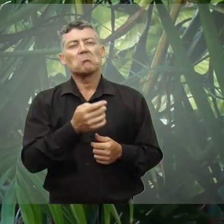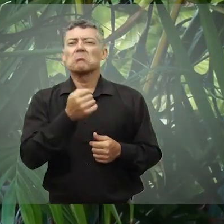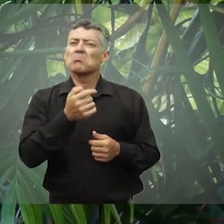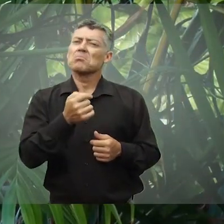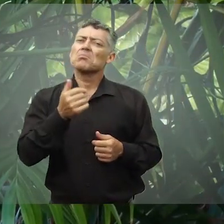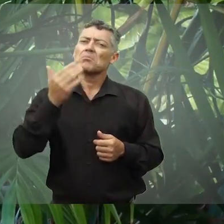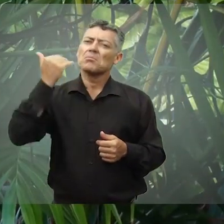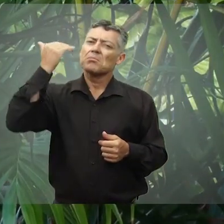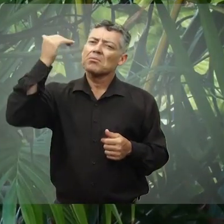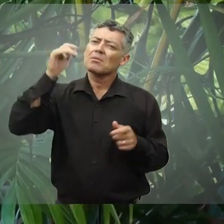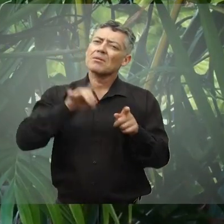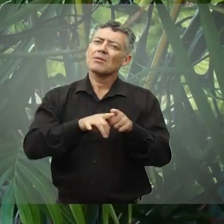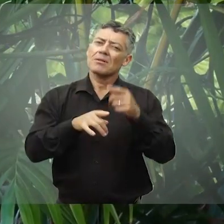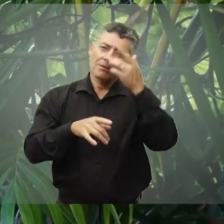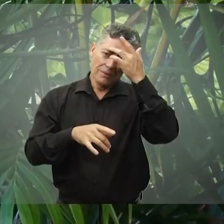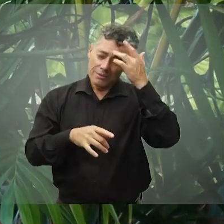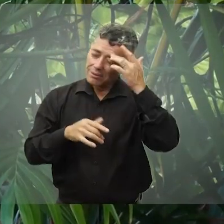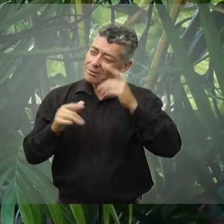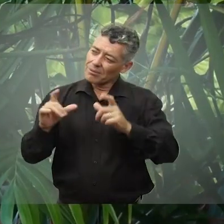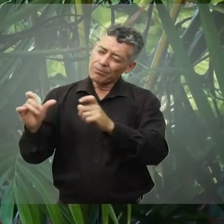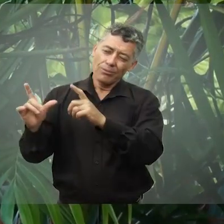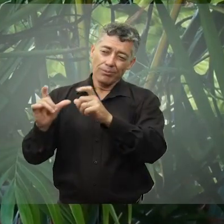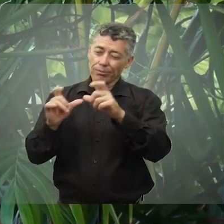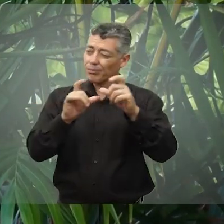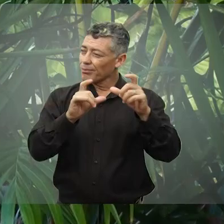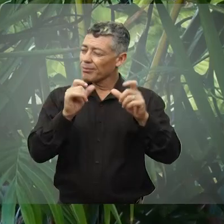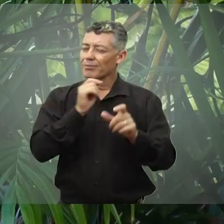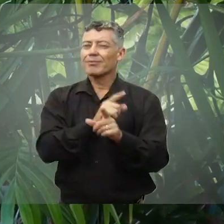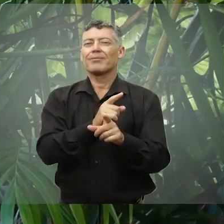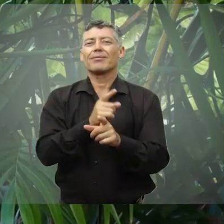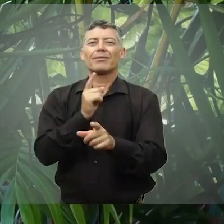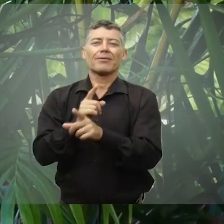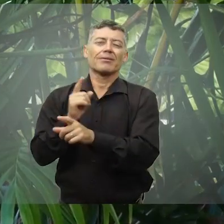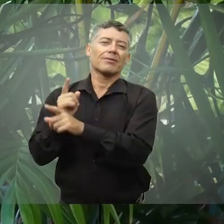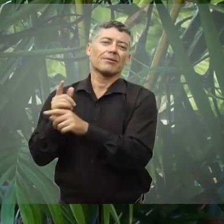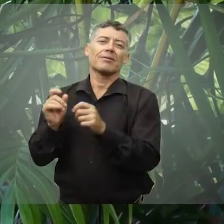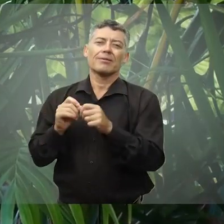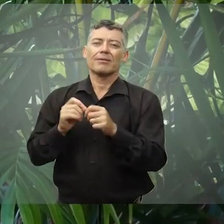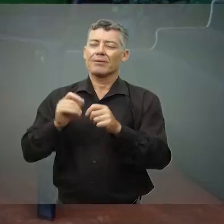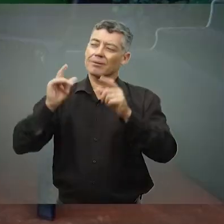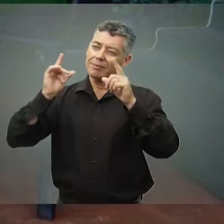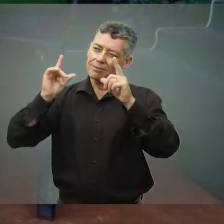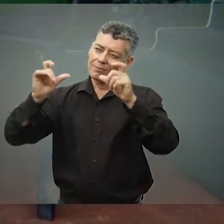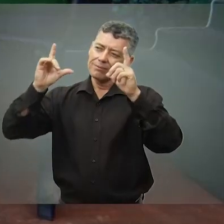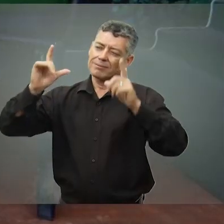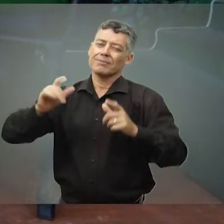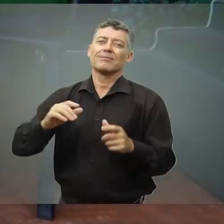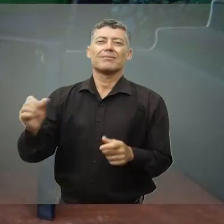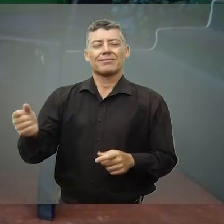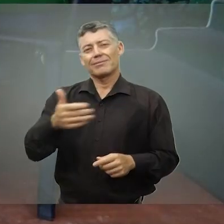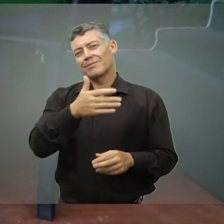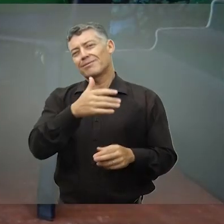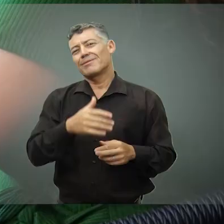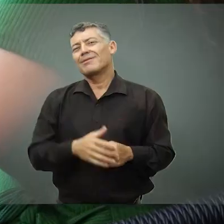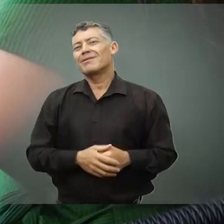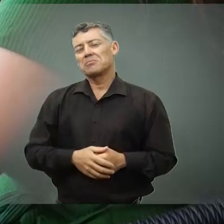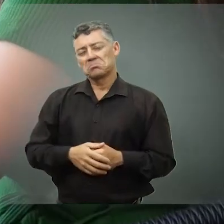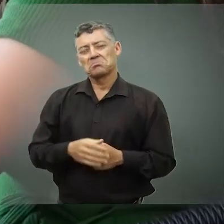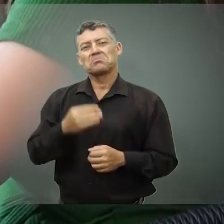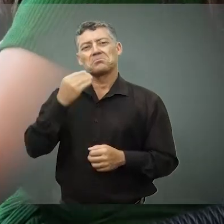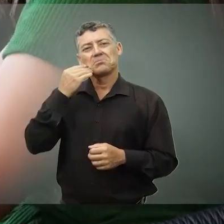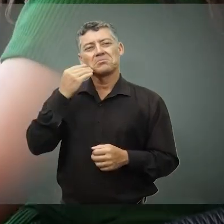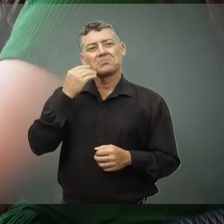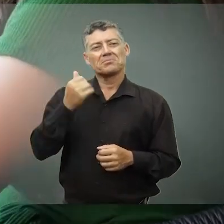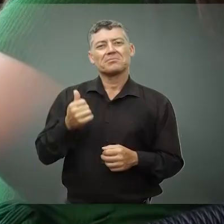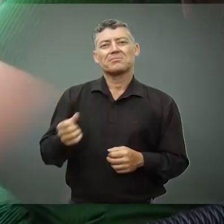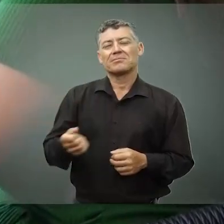proporcionando isso. As pessoas mandam foto, eu falo, quando a gente se encontrar, a gente vai fazer essa foto atualizada, isso. De hoje e tal. Mostrar então,